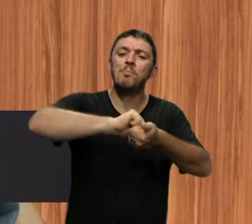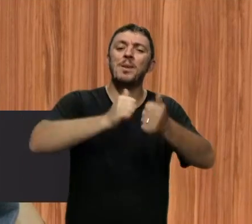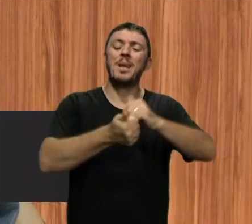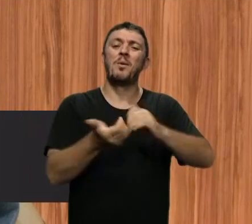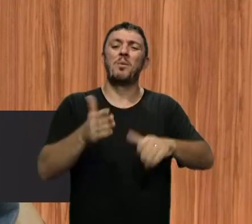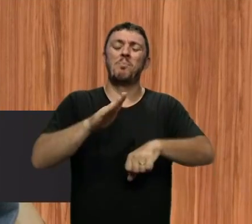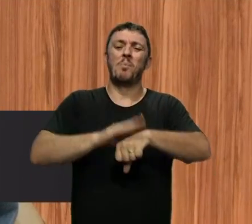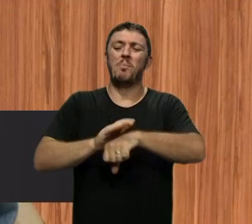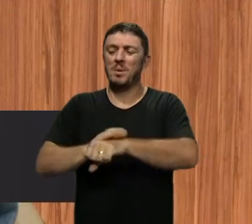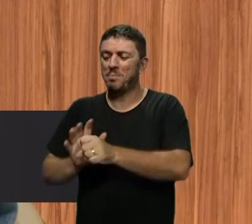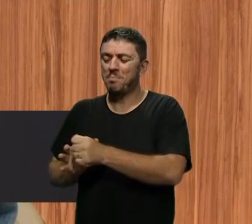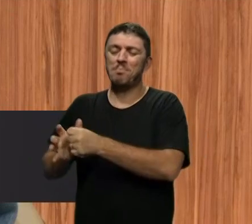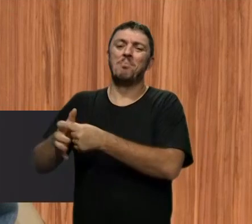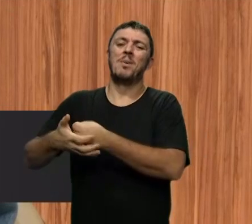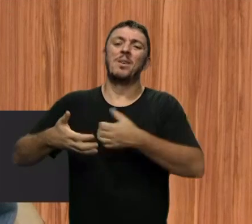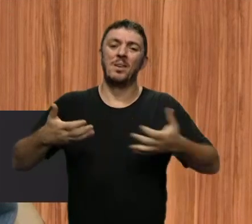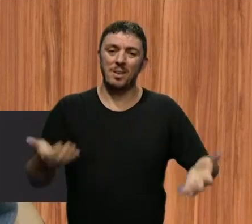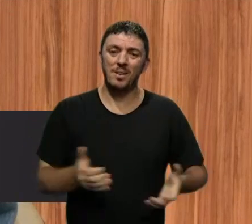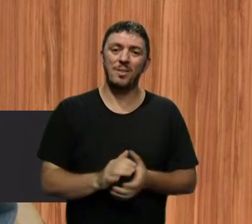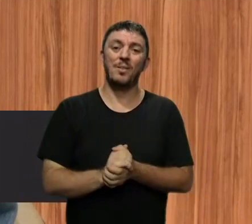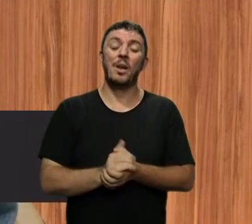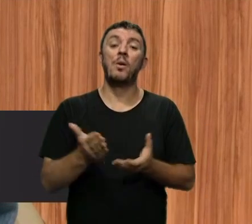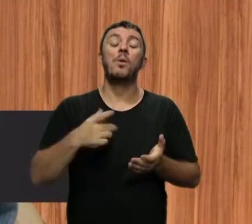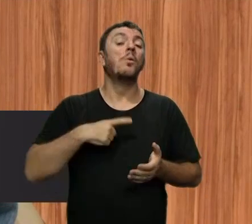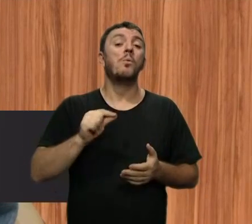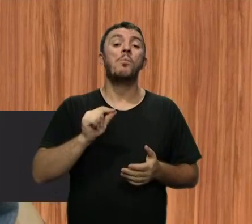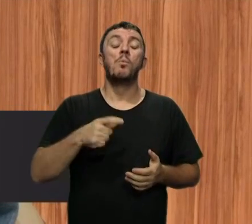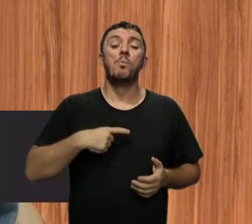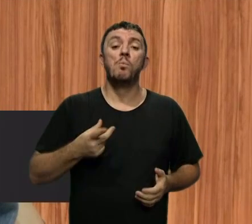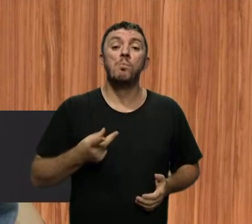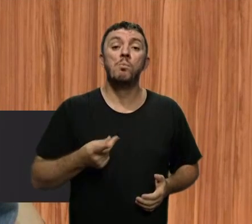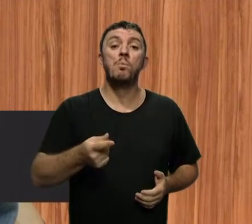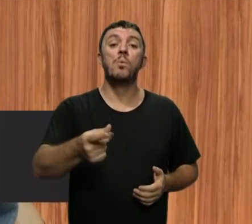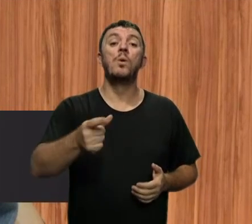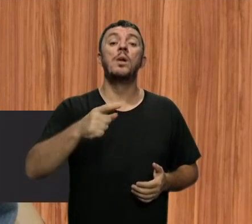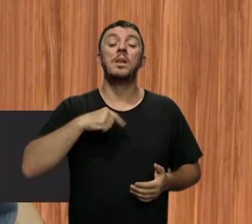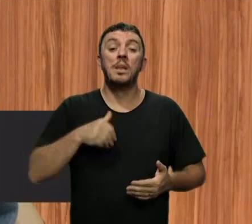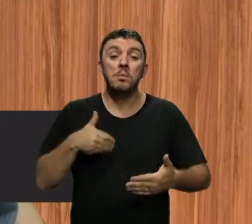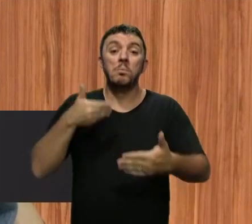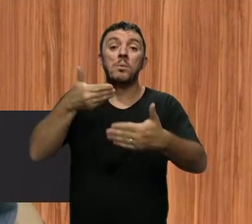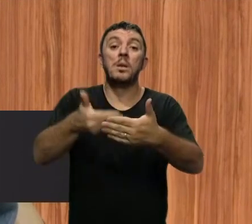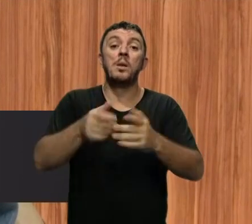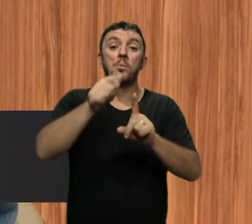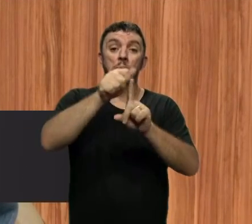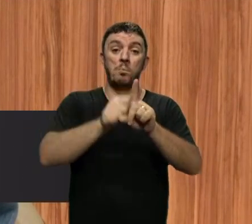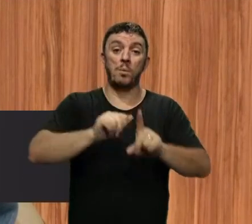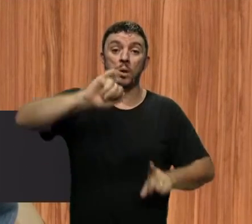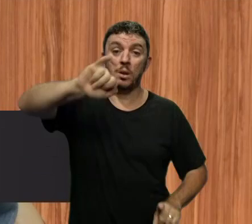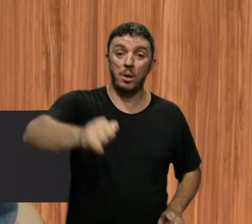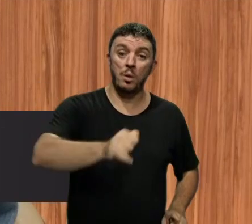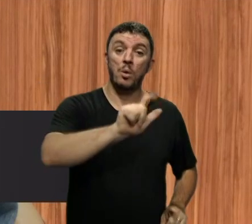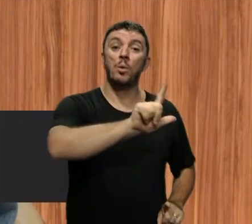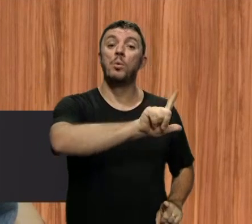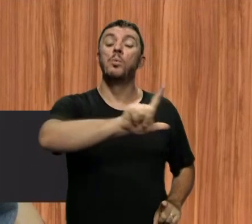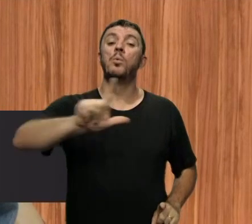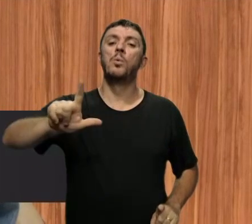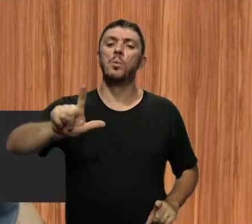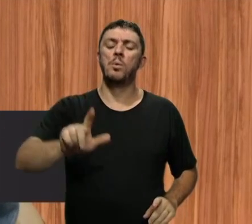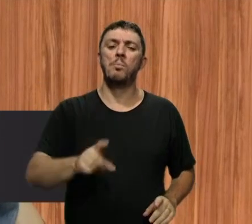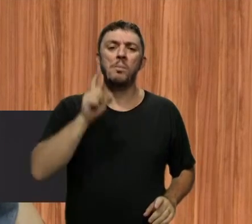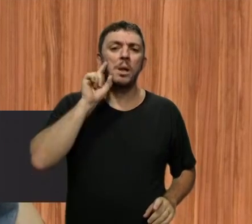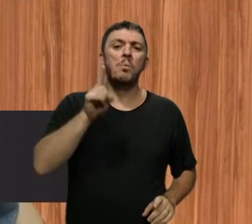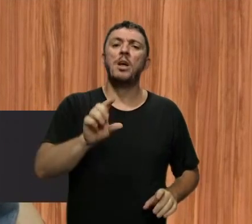cerca. Uma delas diz respeito à sua duração, que será estendida até o mês de julho, tornando-se não apenas